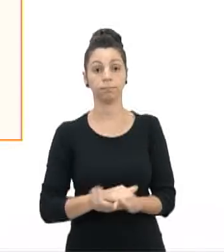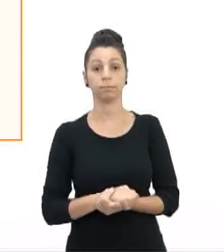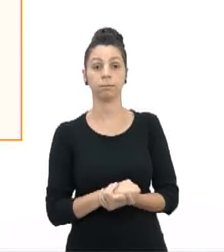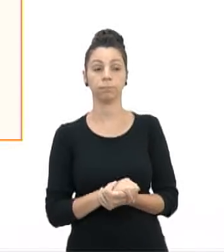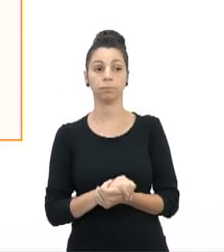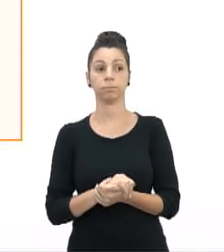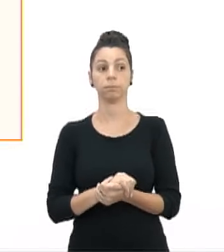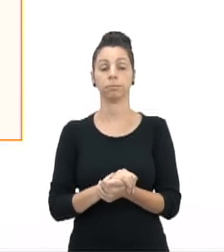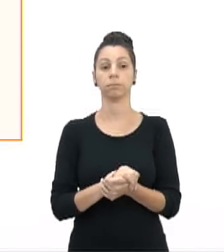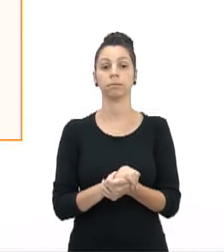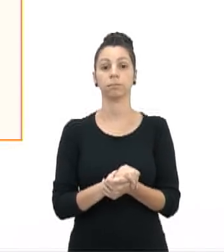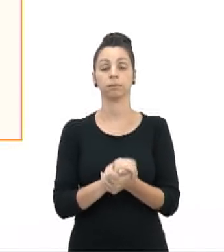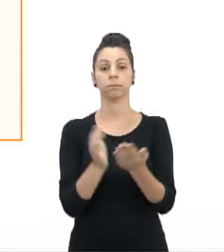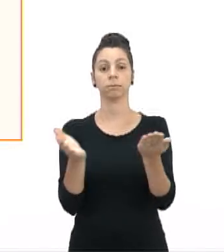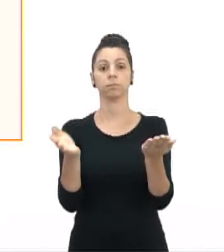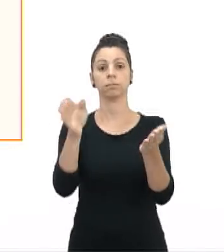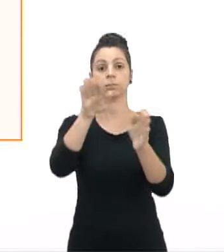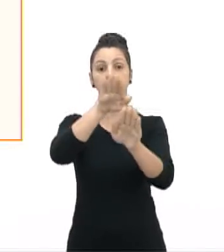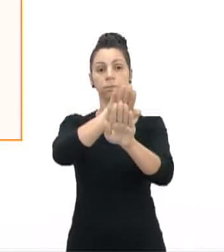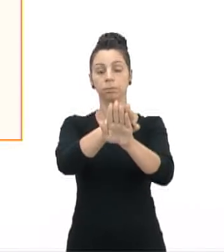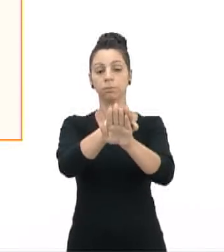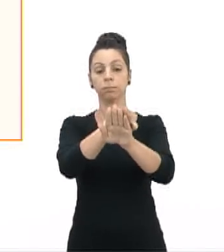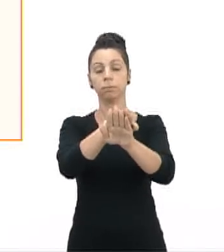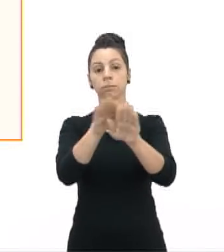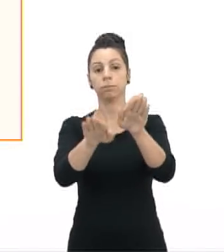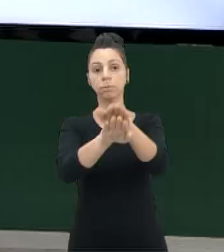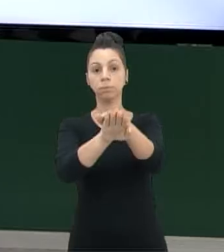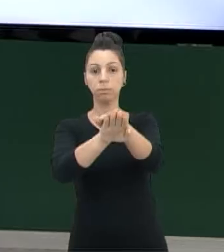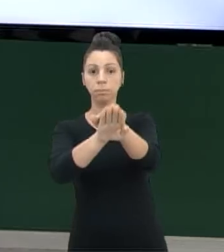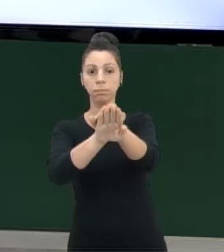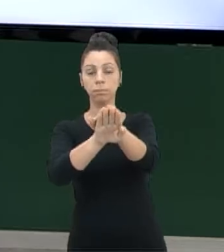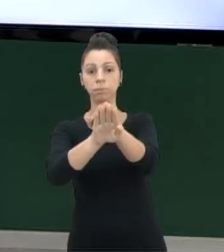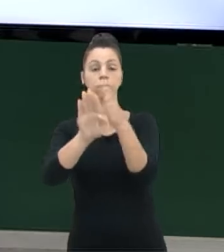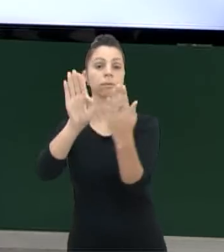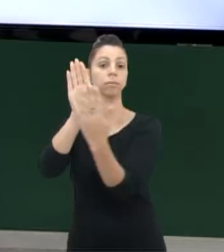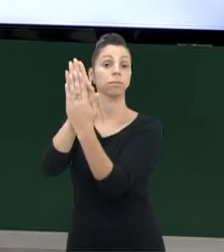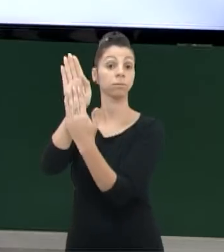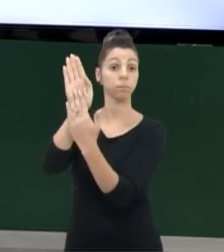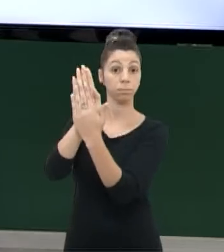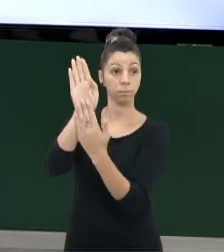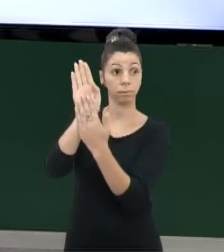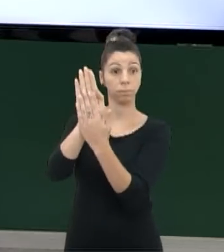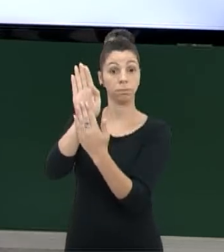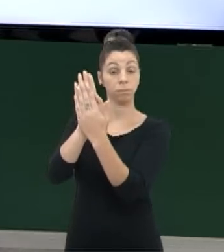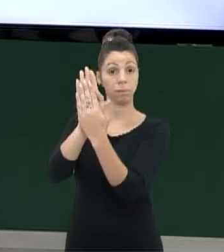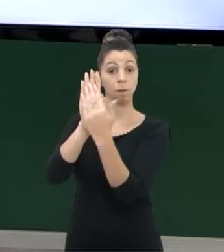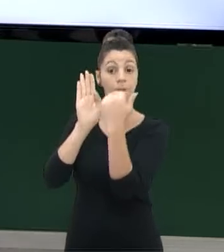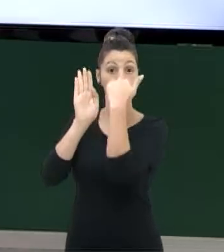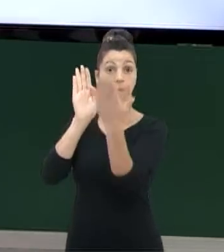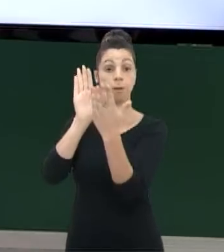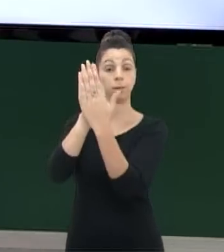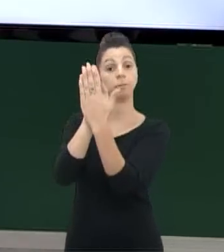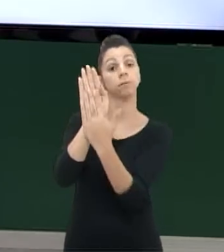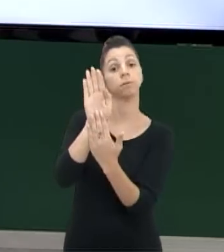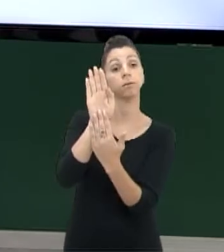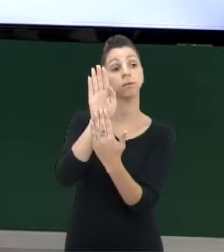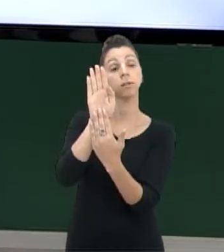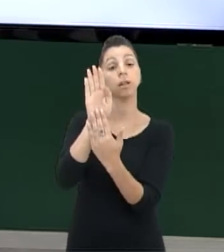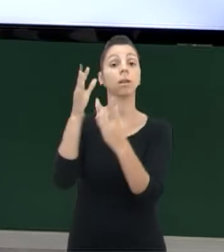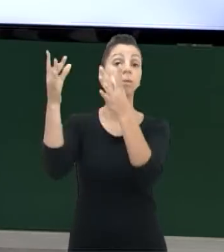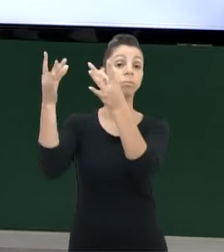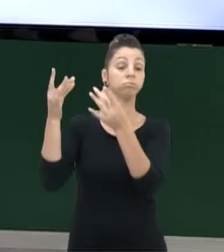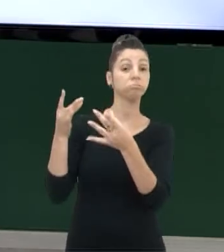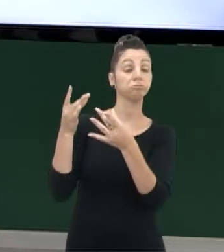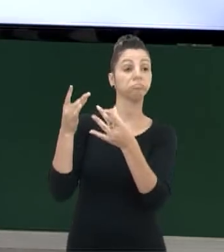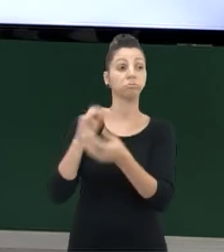A última dobra, como no folder que a gente estudou na aula, também ela fica externa e ela tem o quê? Os contatos.